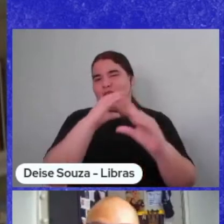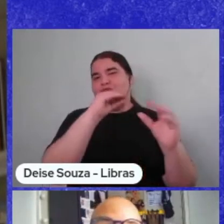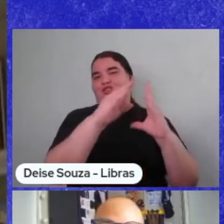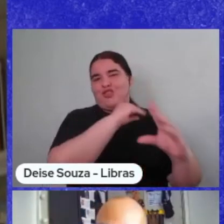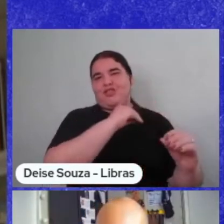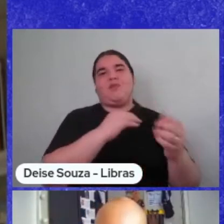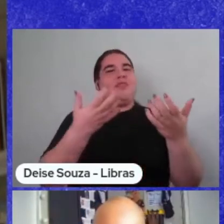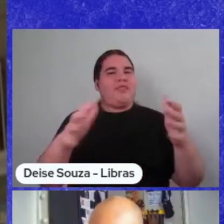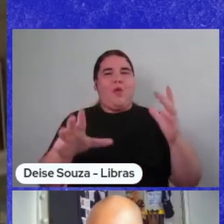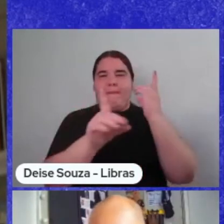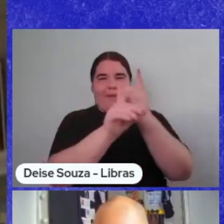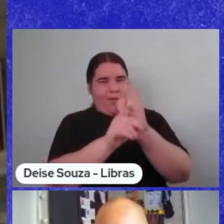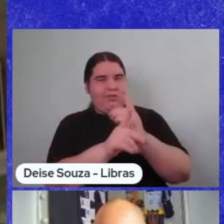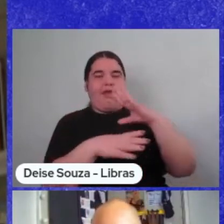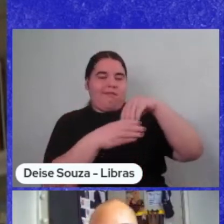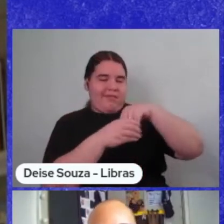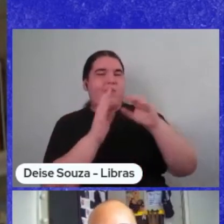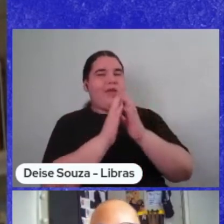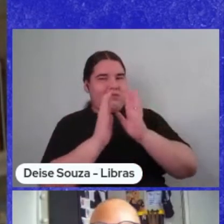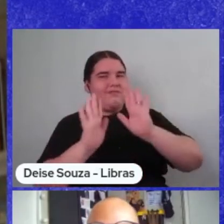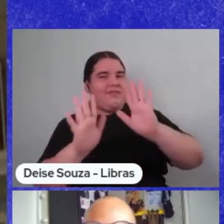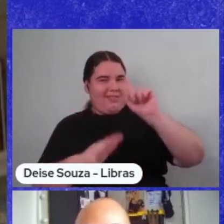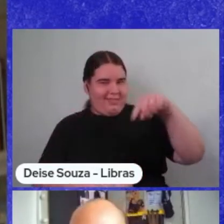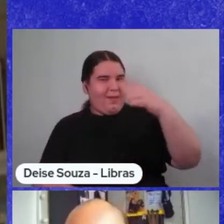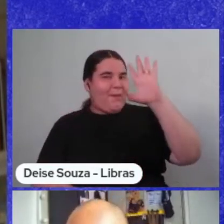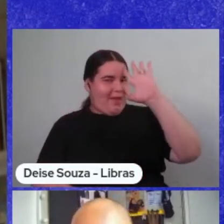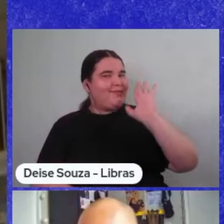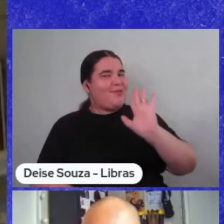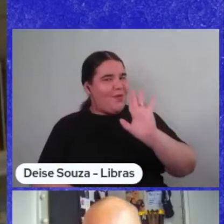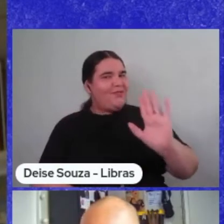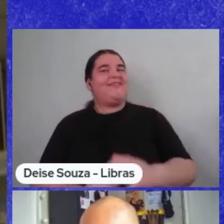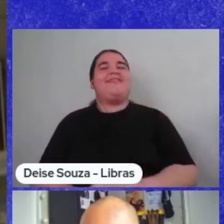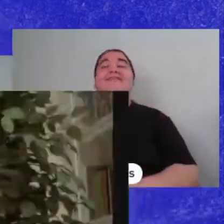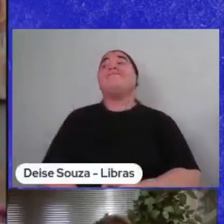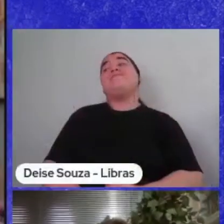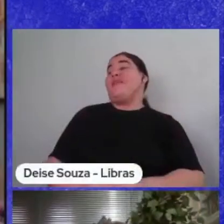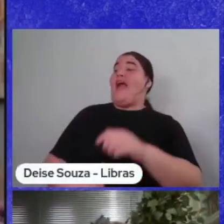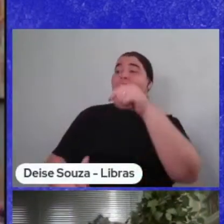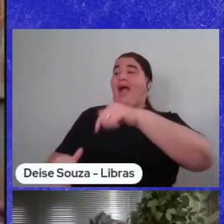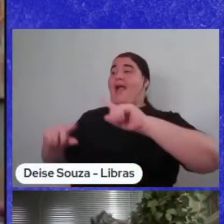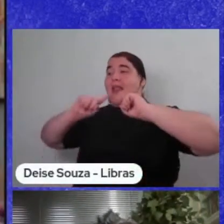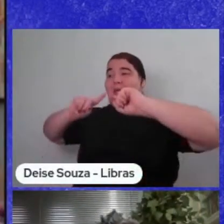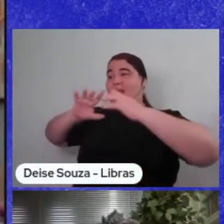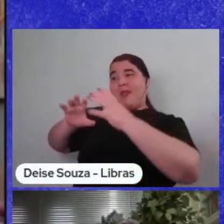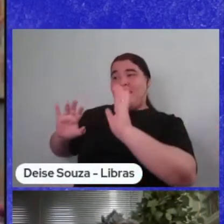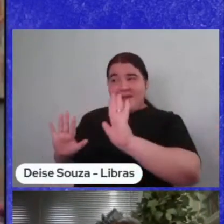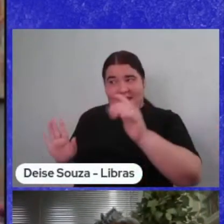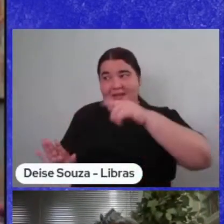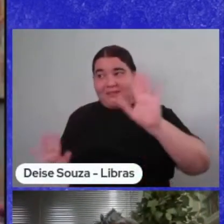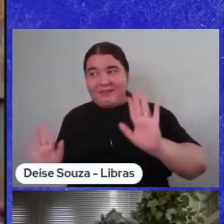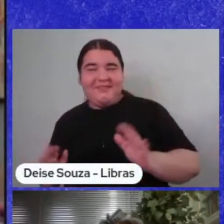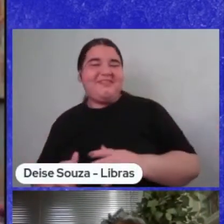Recife, mas a gente resolve isso depois. Eu quero isso. Não vamos lavar roupas sujas aqui.